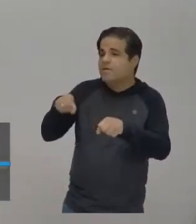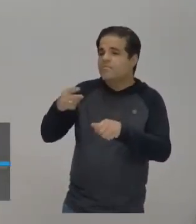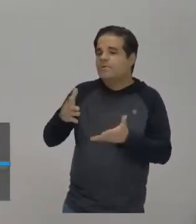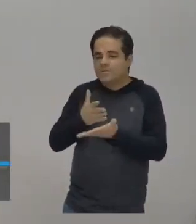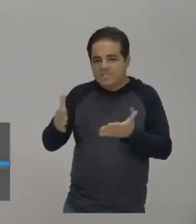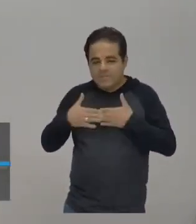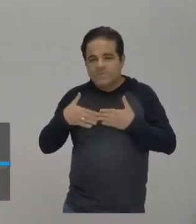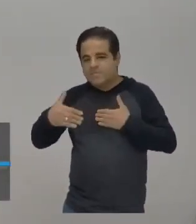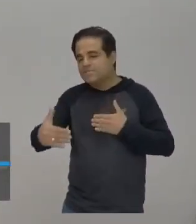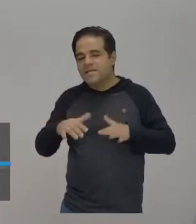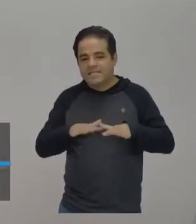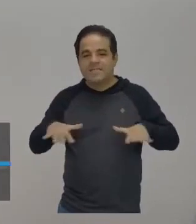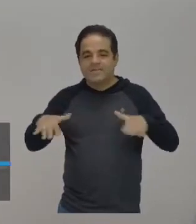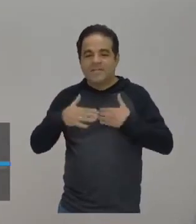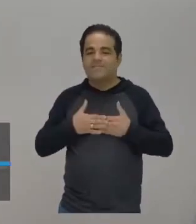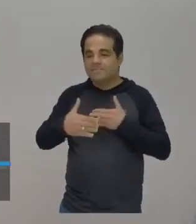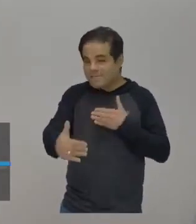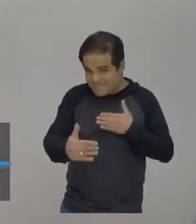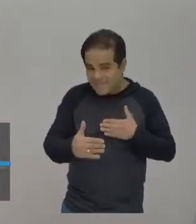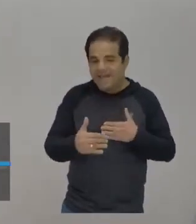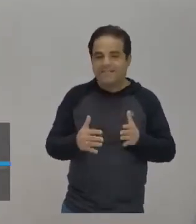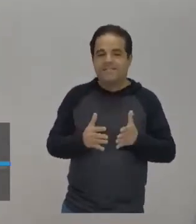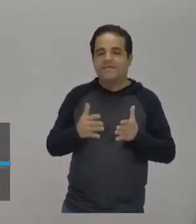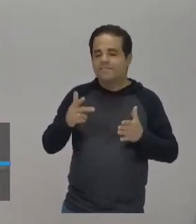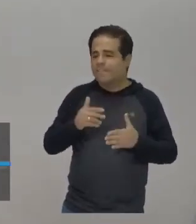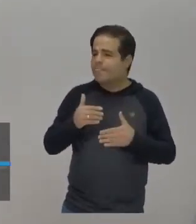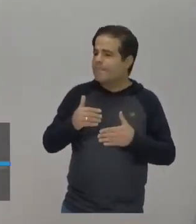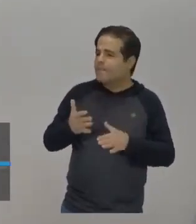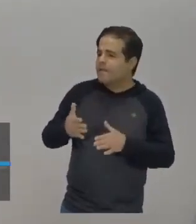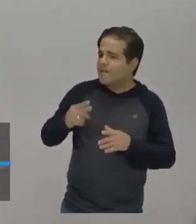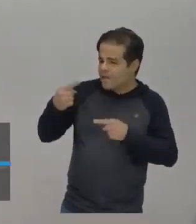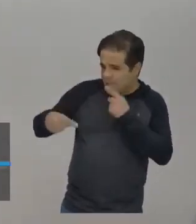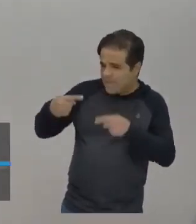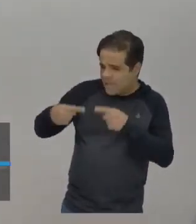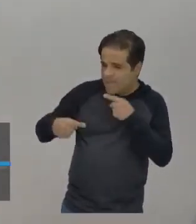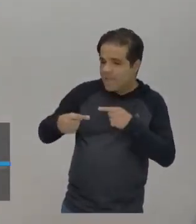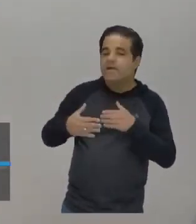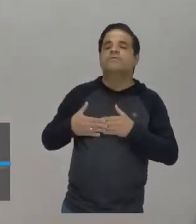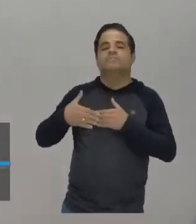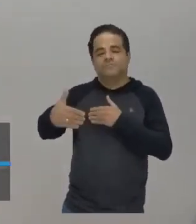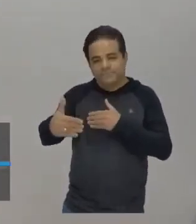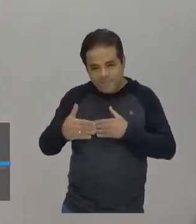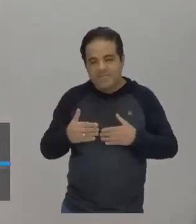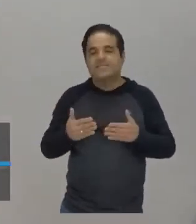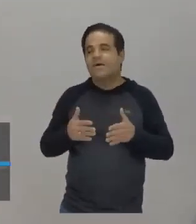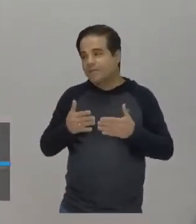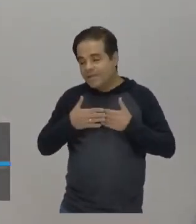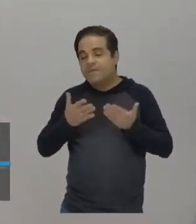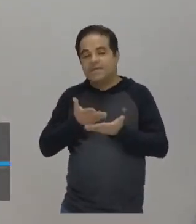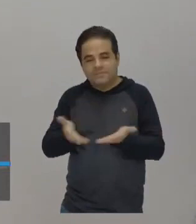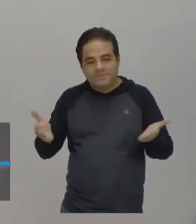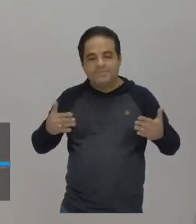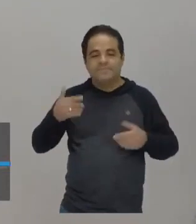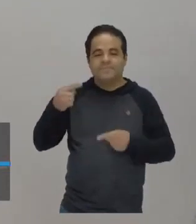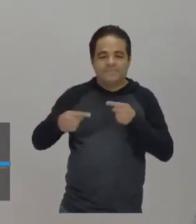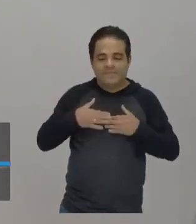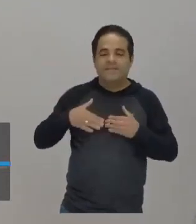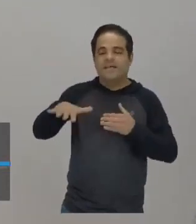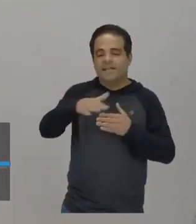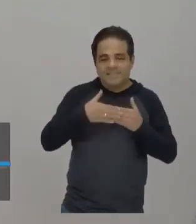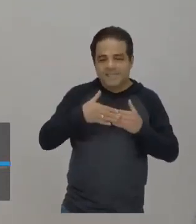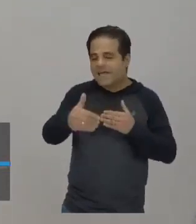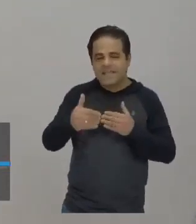Olha! Formado em quê? Então, olha, Essa aula promete. É polêmico. Então, como eu estava falando, eu vou trazer para vocês um texto de um grande jornalista